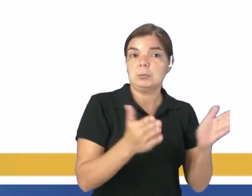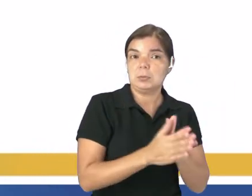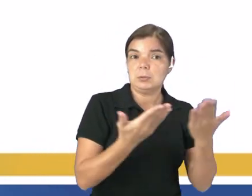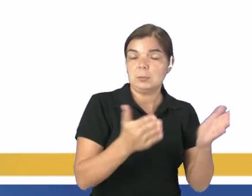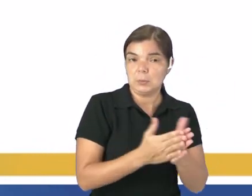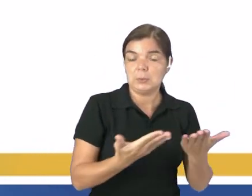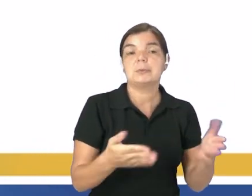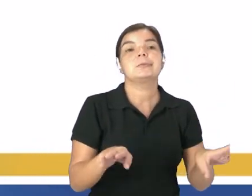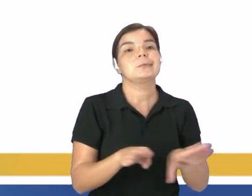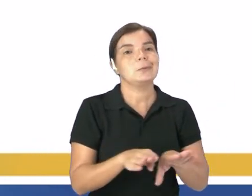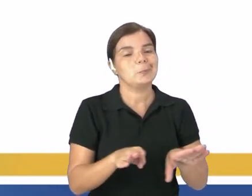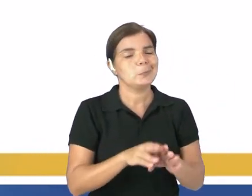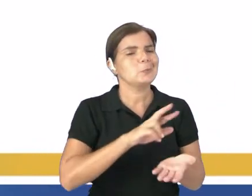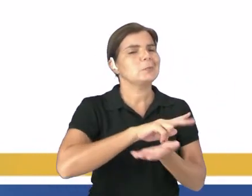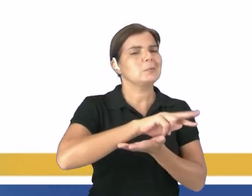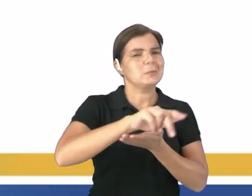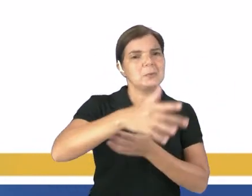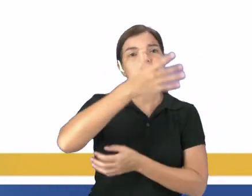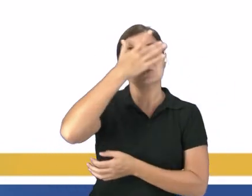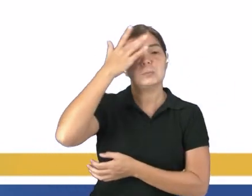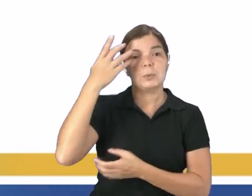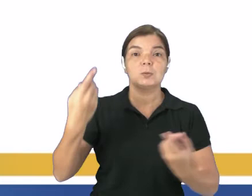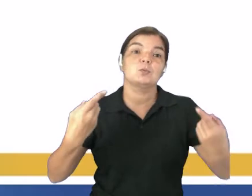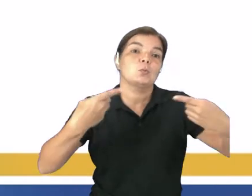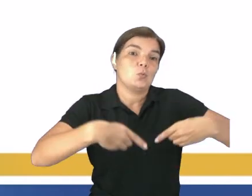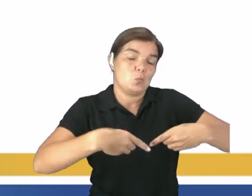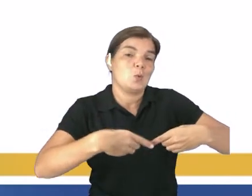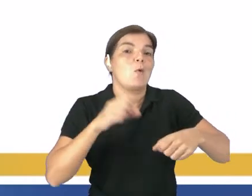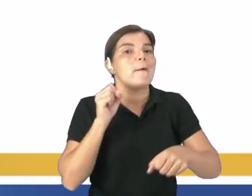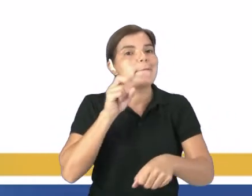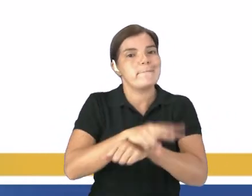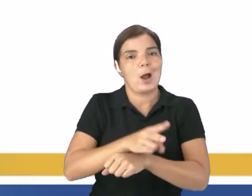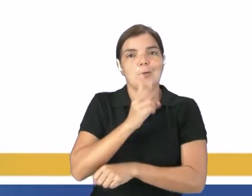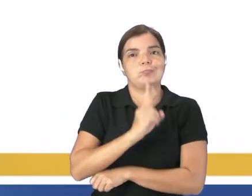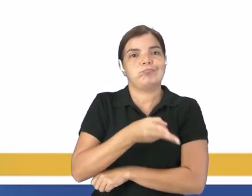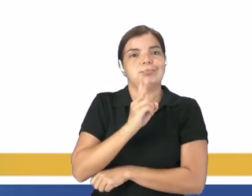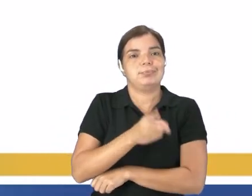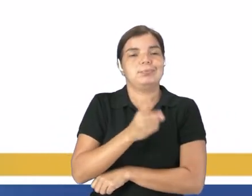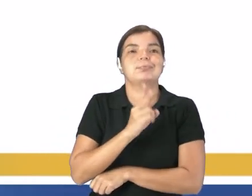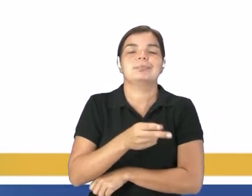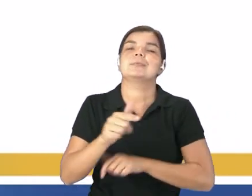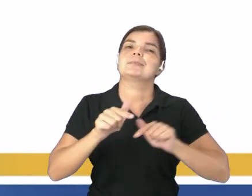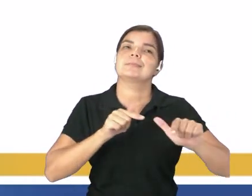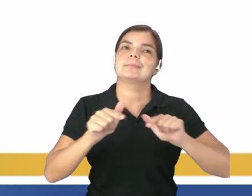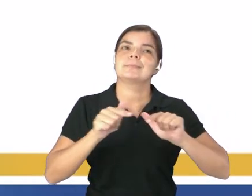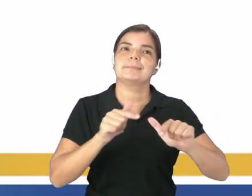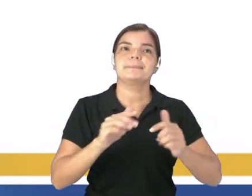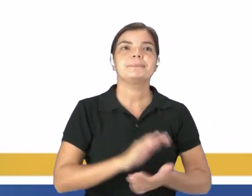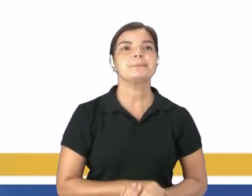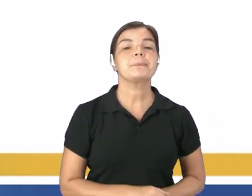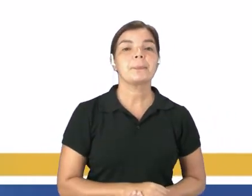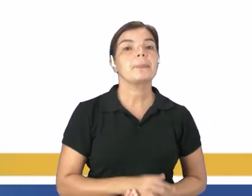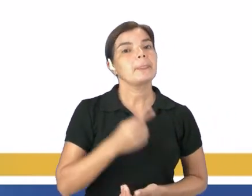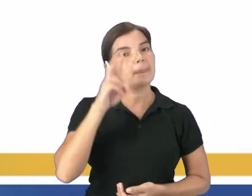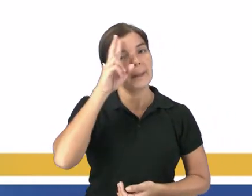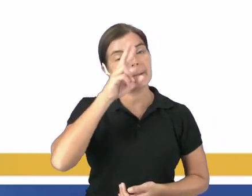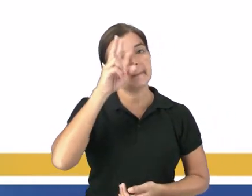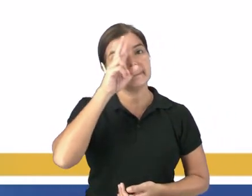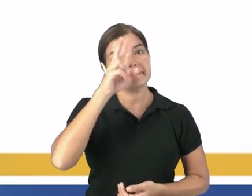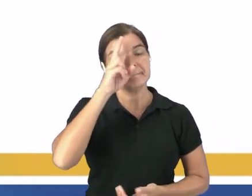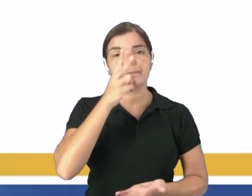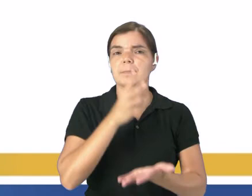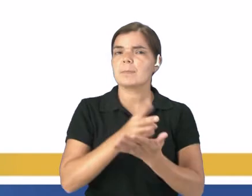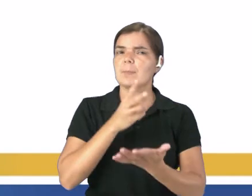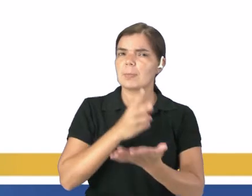entre si, porque são várias pessoas competindo por um mesmo emprego, por uma mesma vaga no trabalho, tá bom? Então, lembrem disso, toda vez